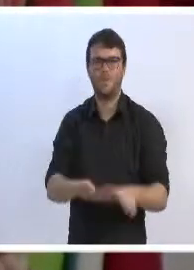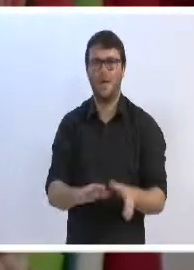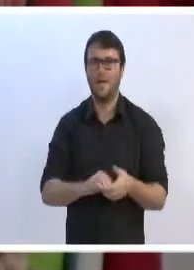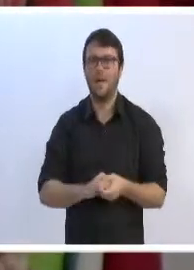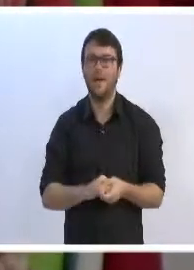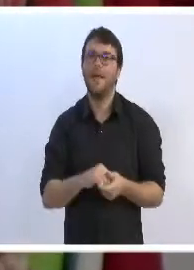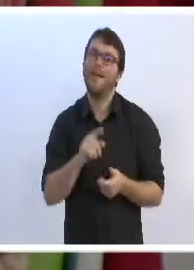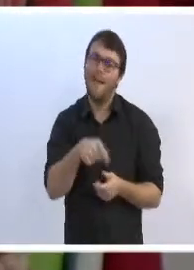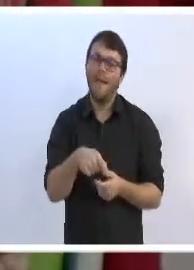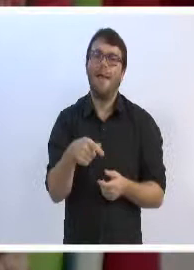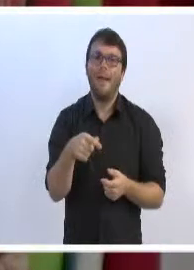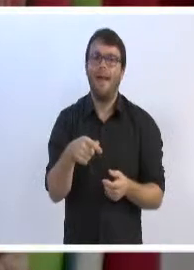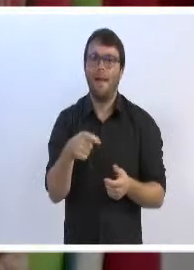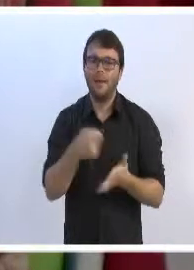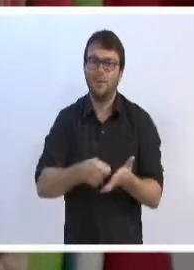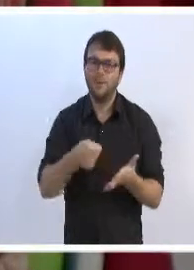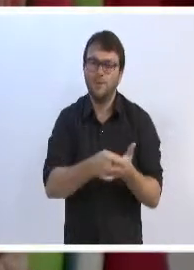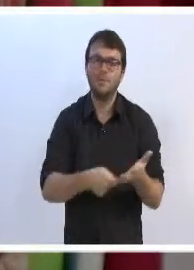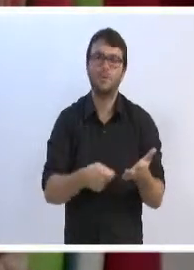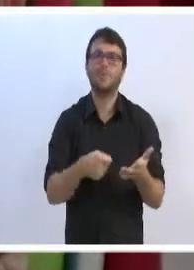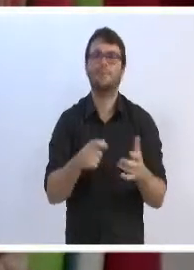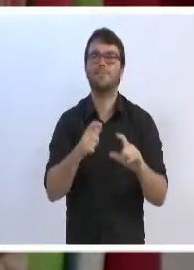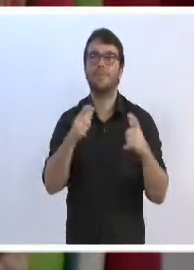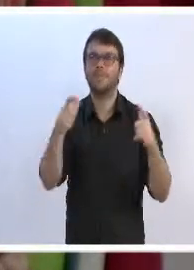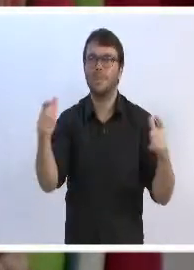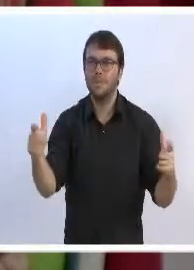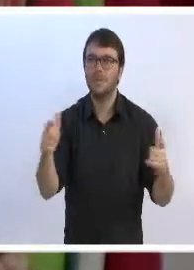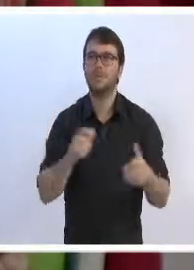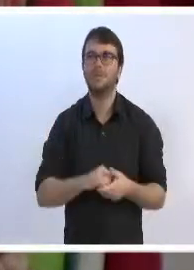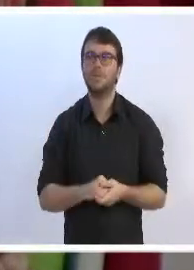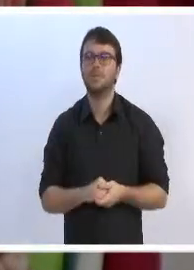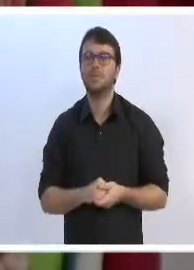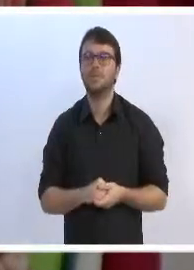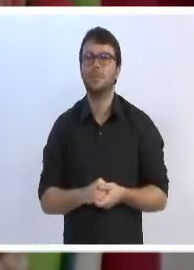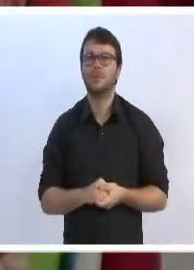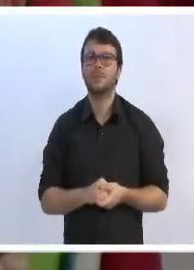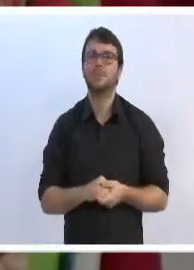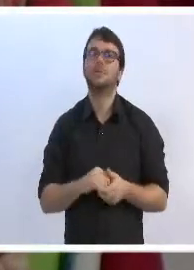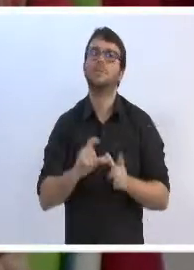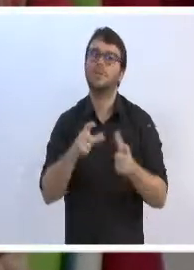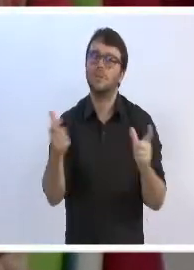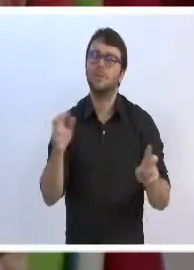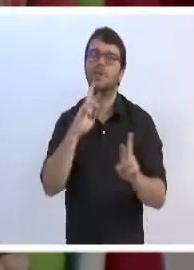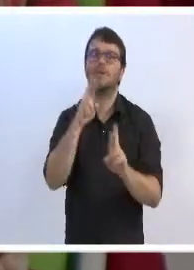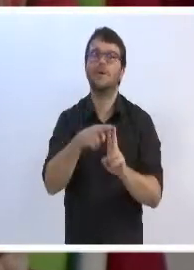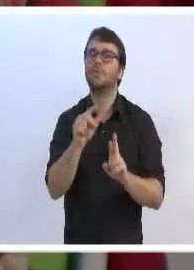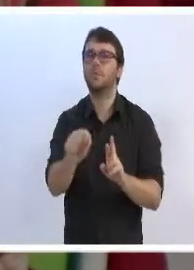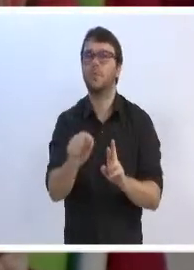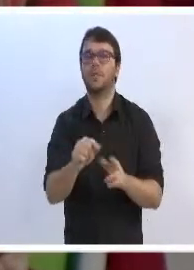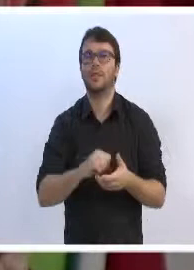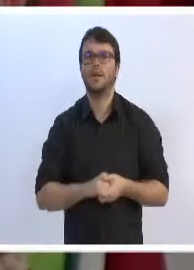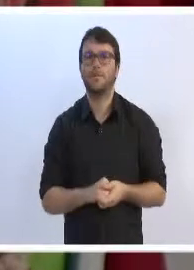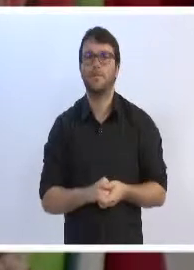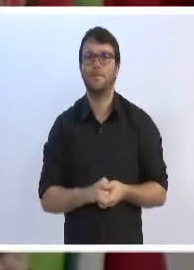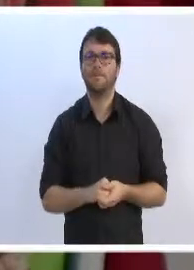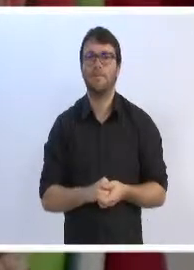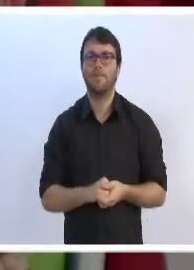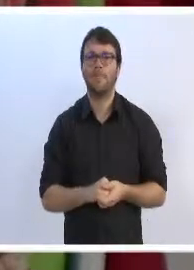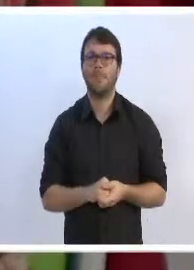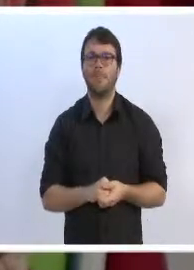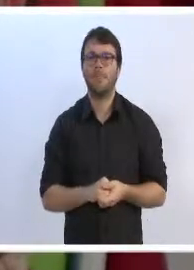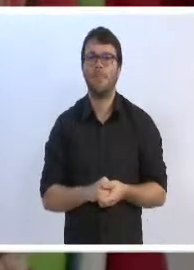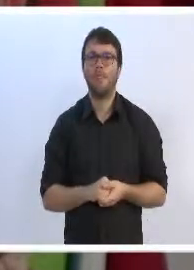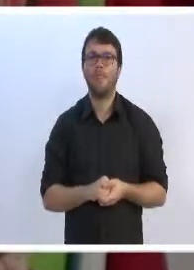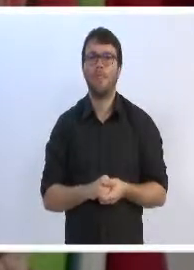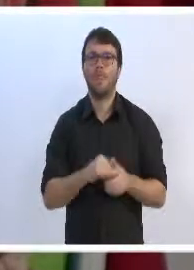uma grande o melhor zena 11 uma grande referência com a portaria ou na